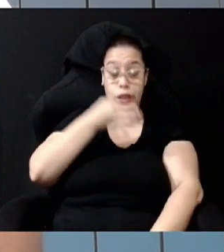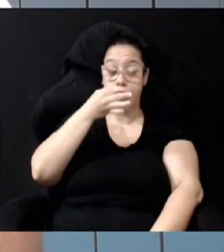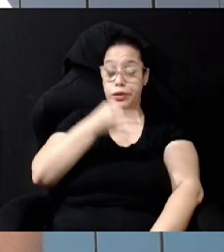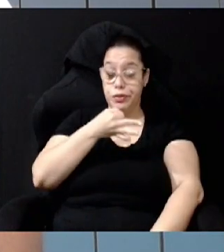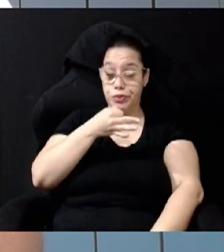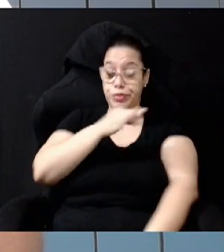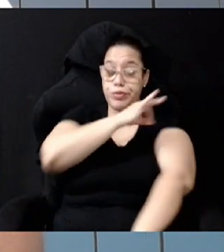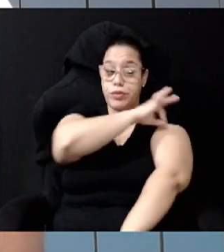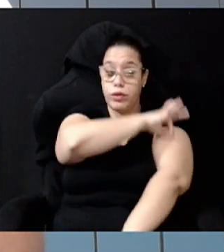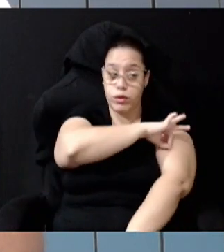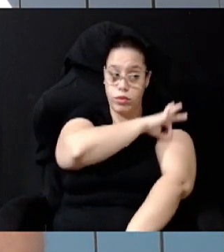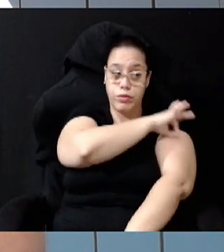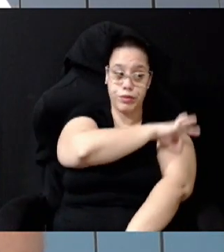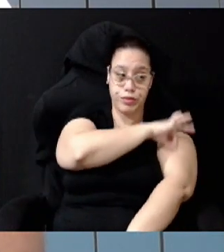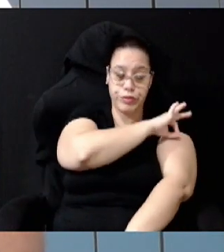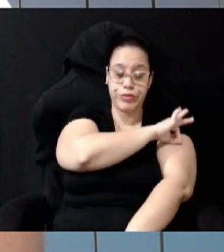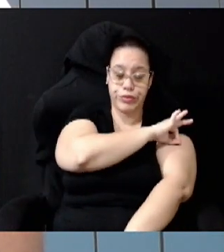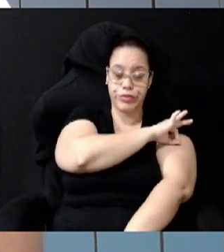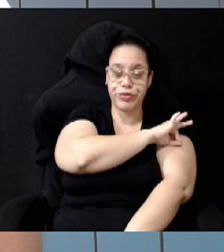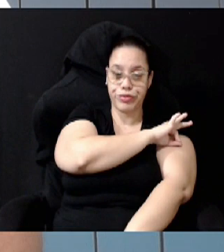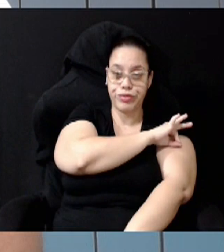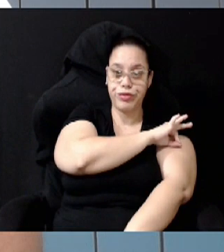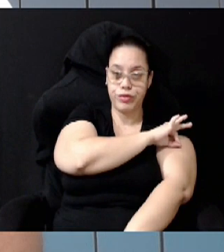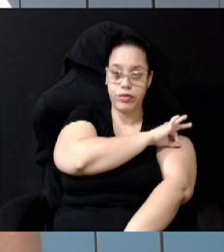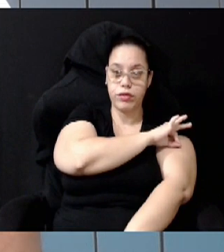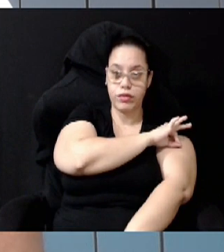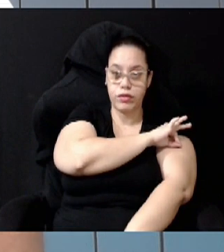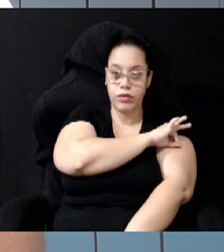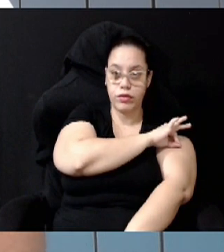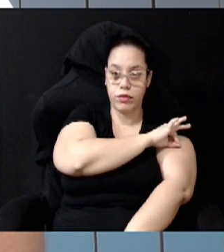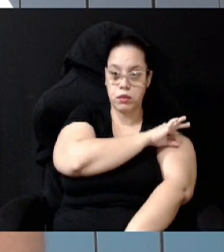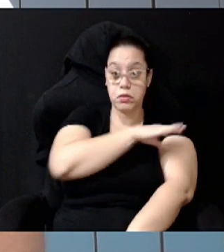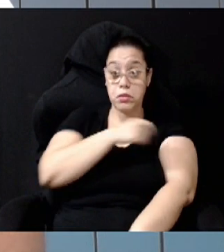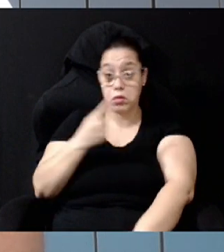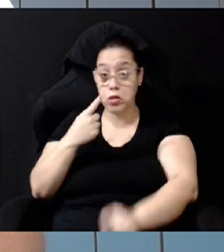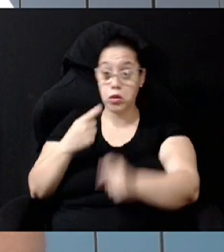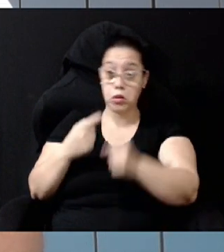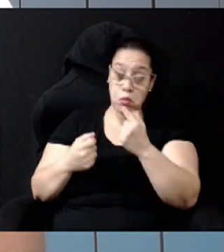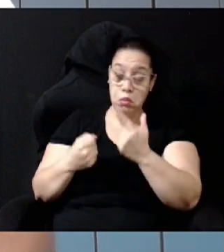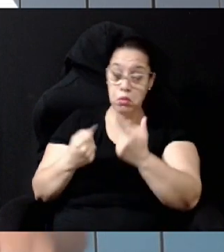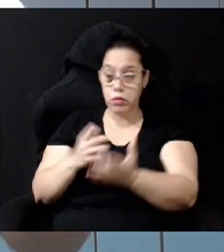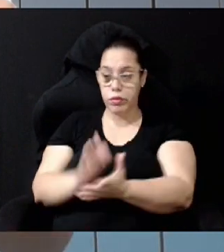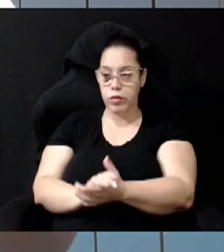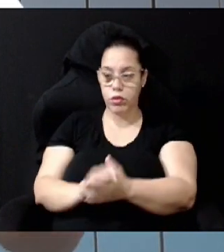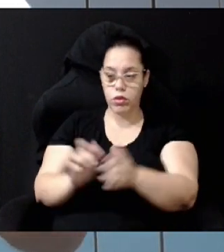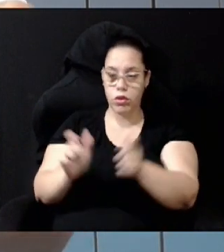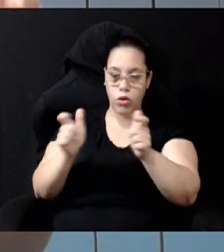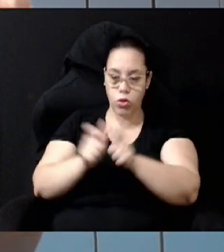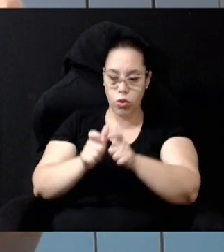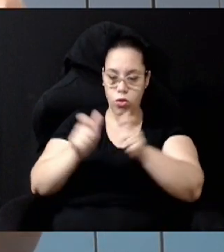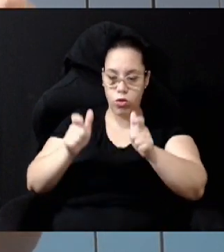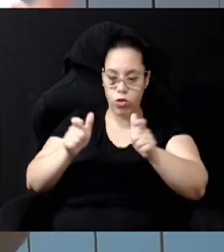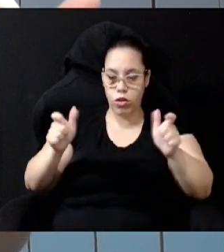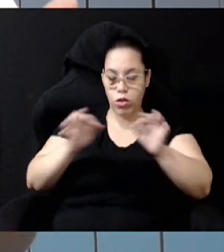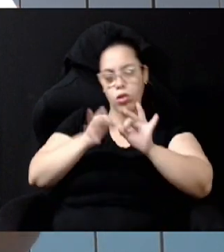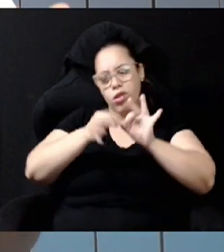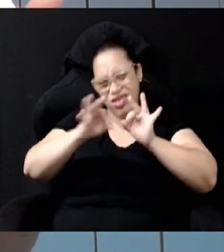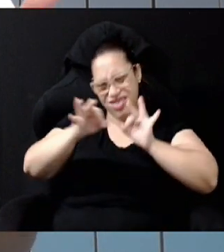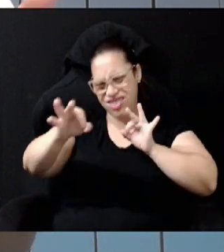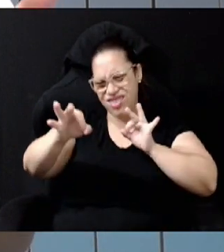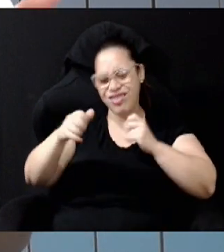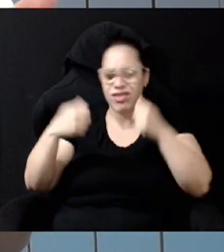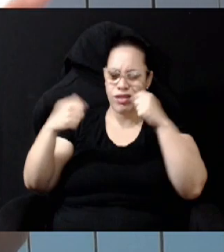que pudesse tomar algumas medidas de curto, médio e longo prazo, que é necessário que a população tenha